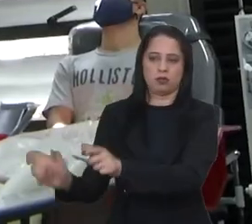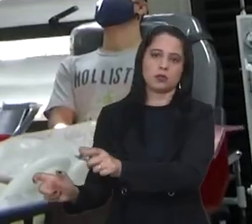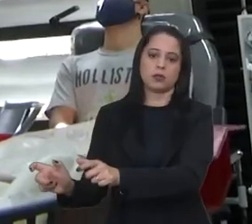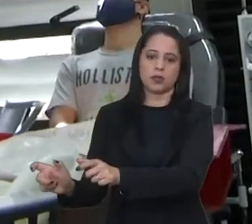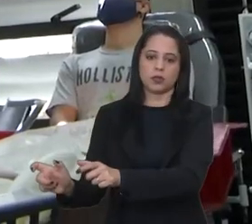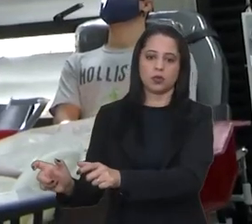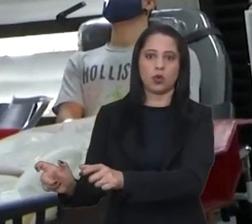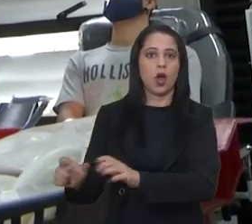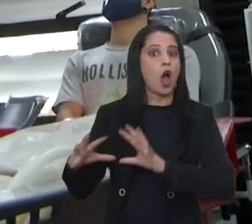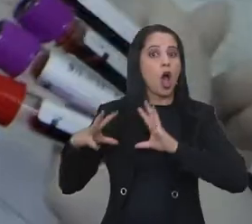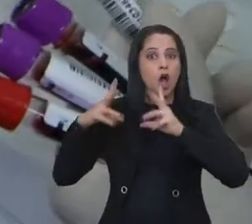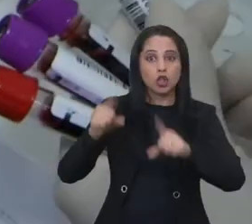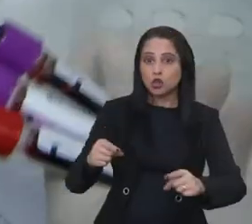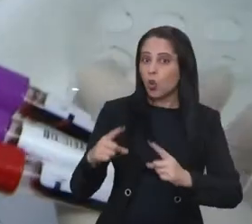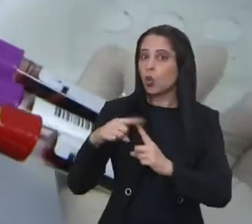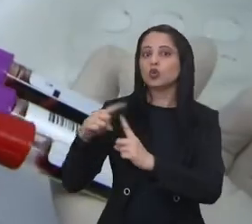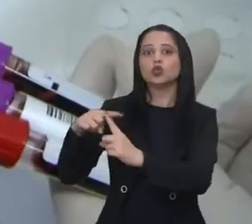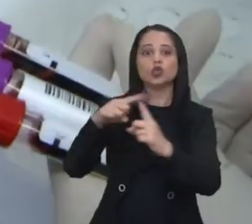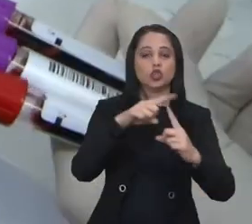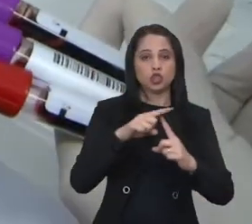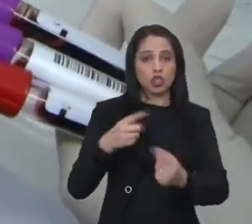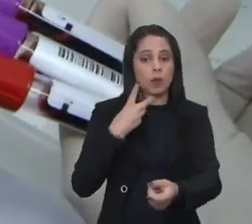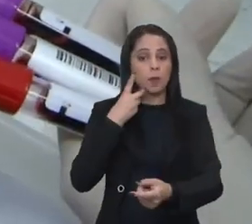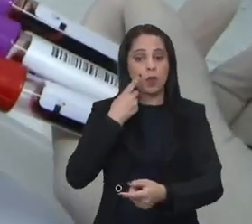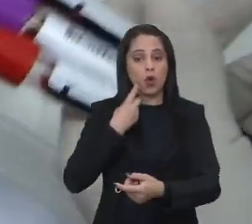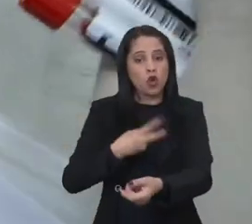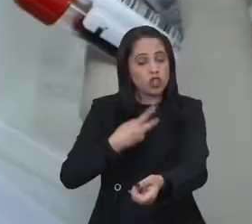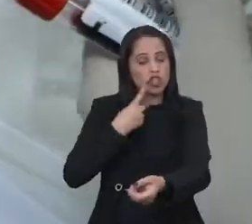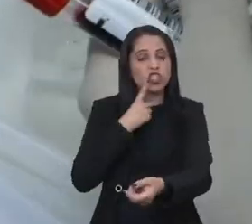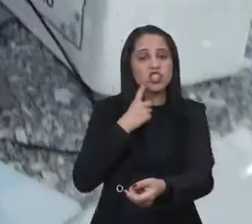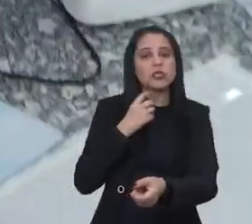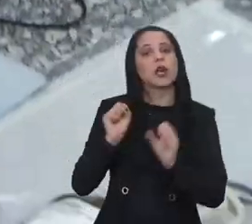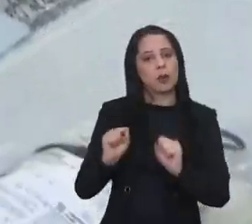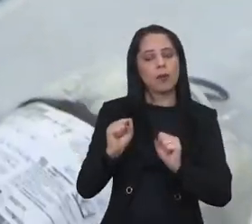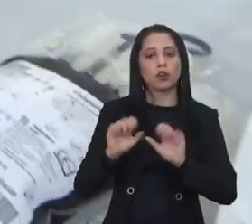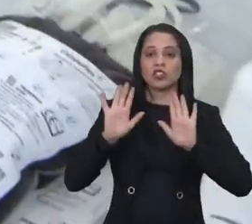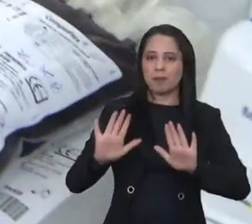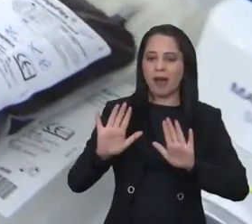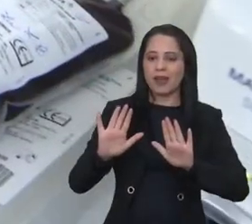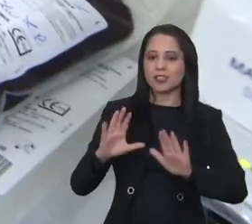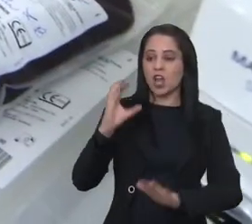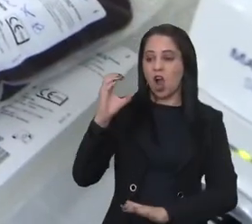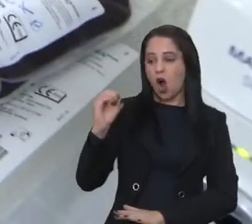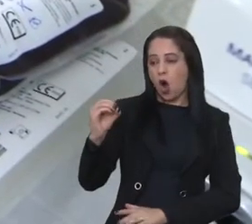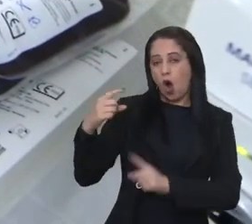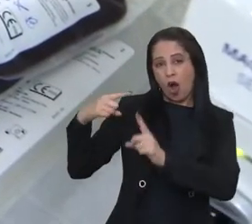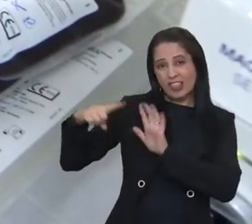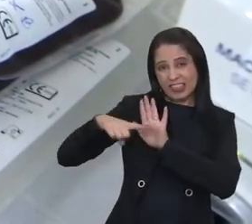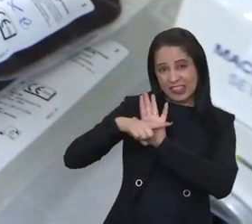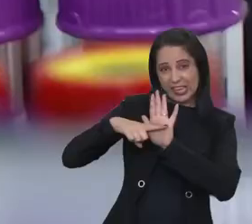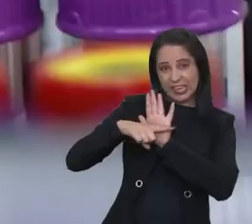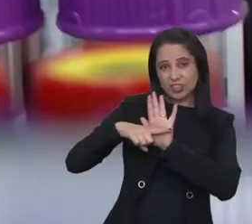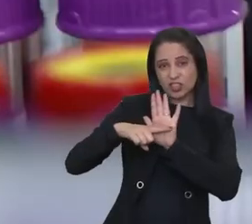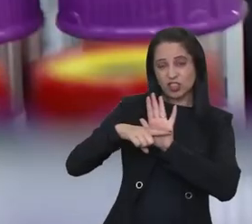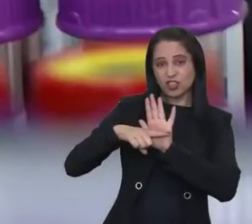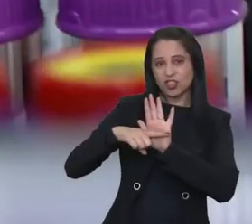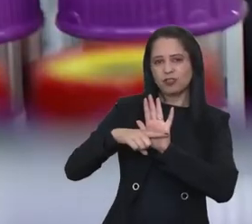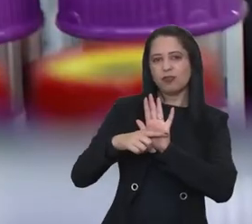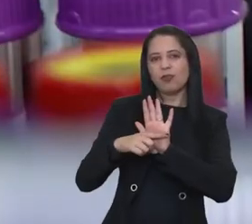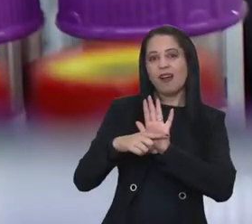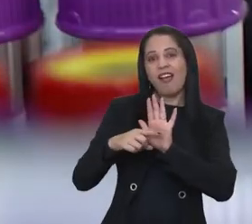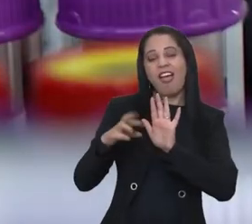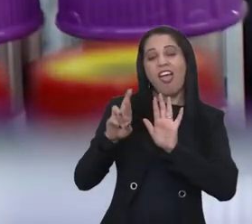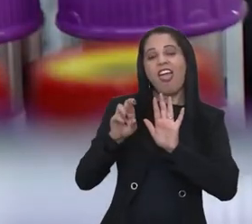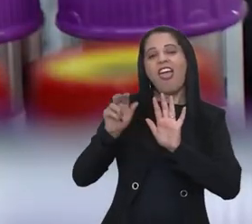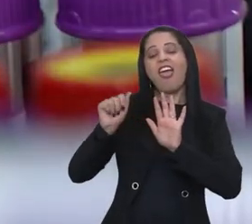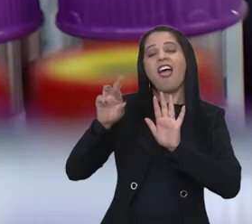que precisam de uma transfusão são aceitos todos os tipos de sangue mas a maior necessidade é pelo O negativo que além